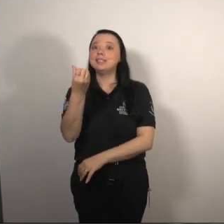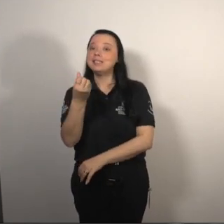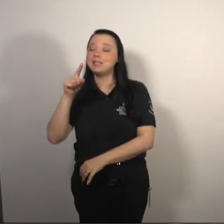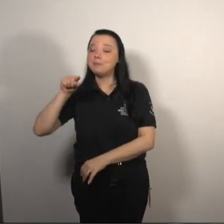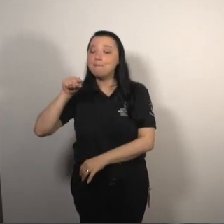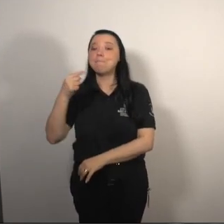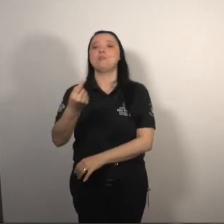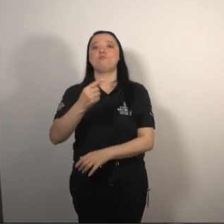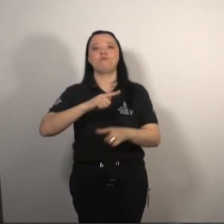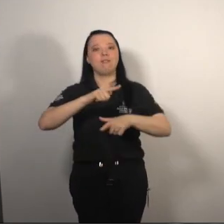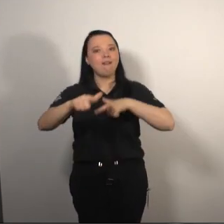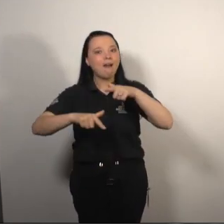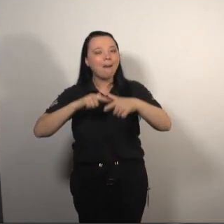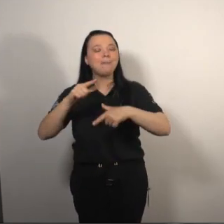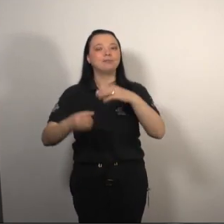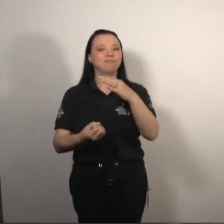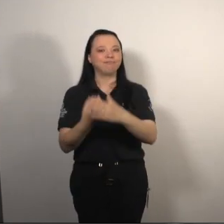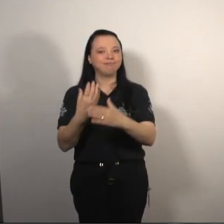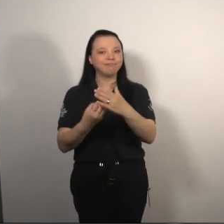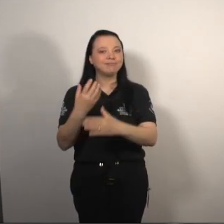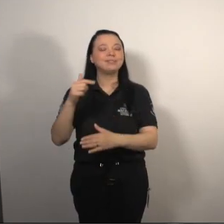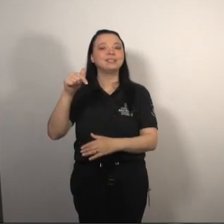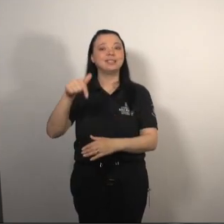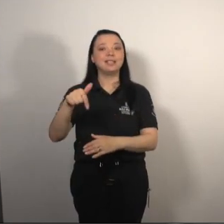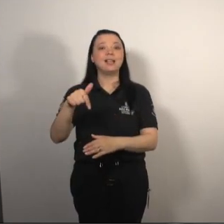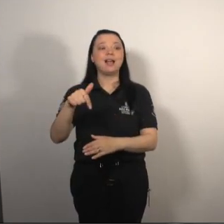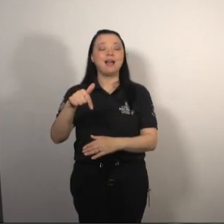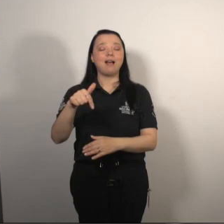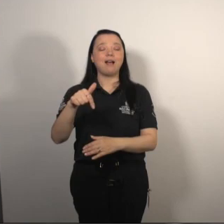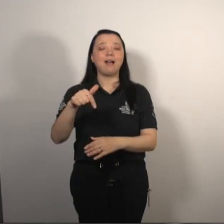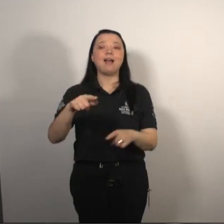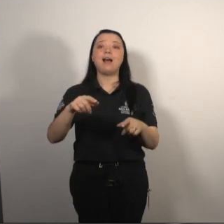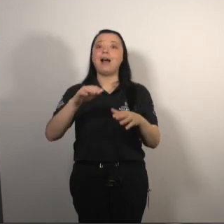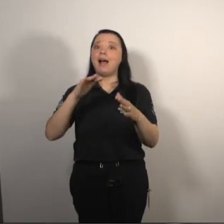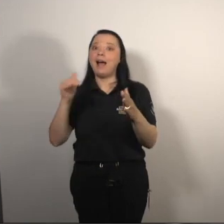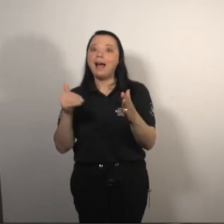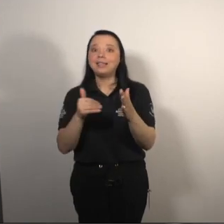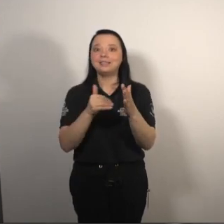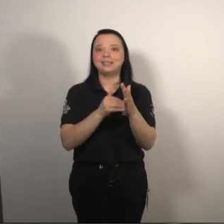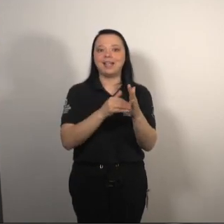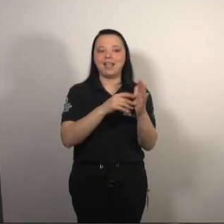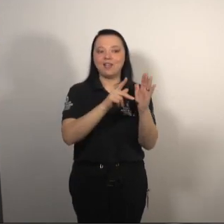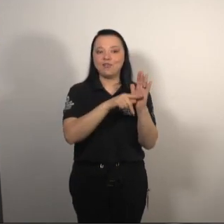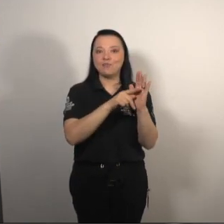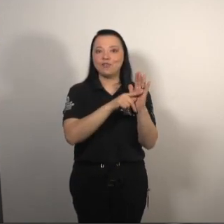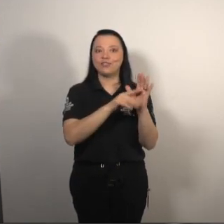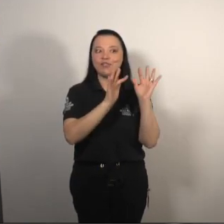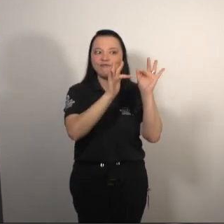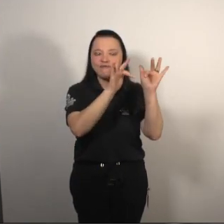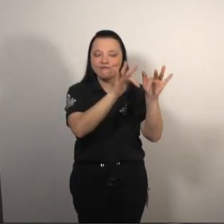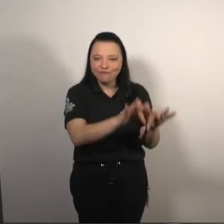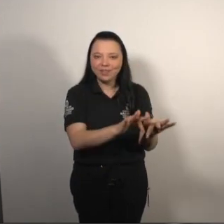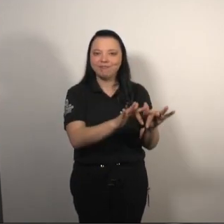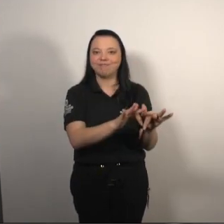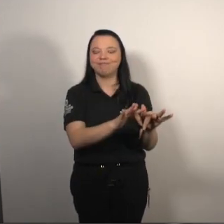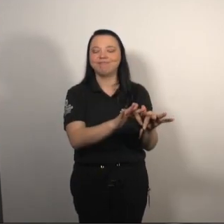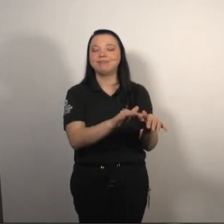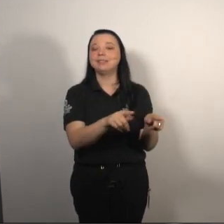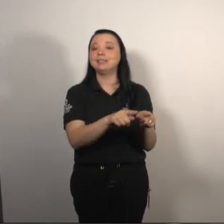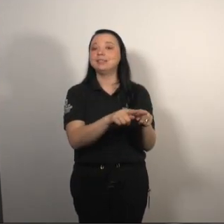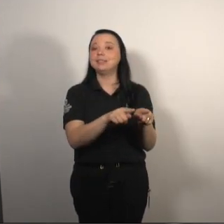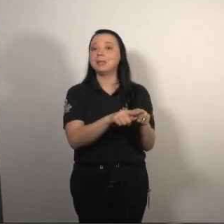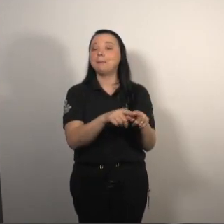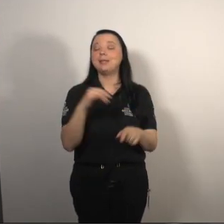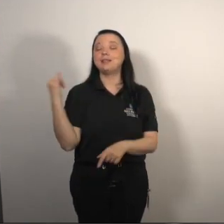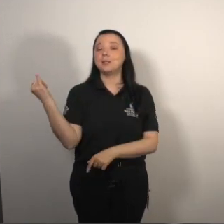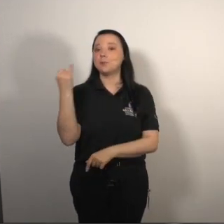36.250 empregos gerados indiretamente até o final desse programa. Vale também ressaltar